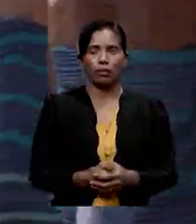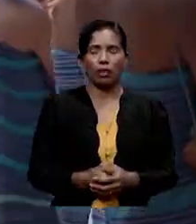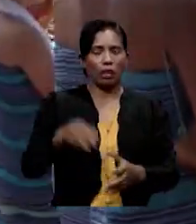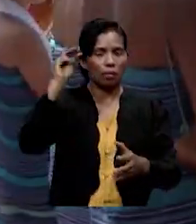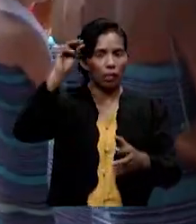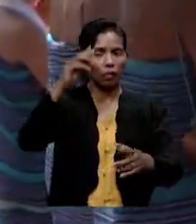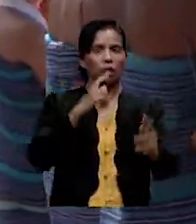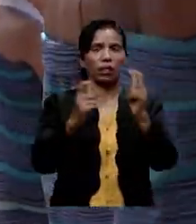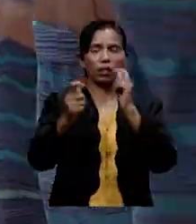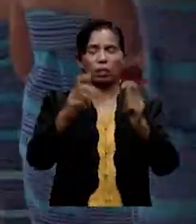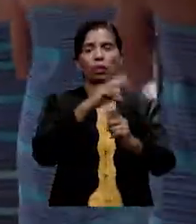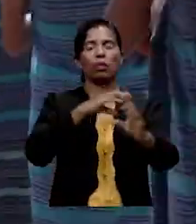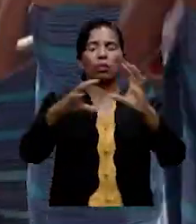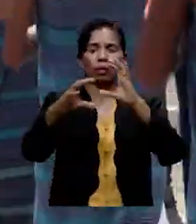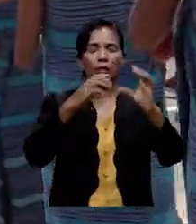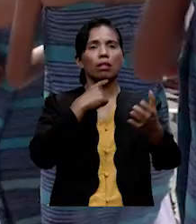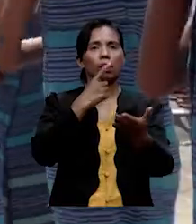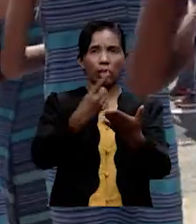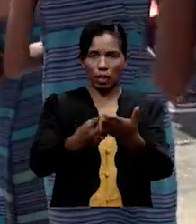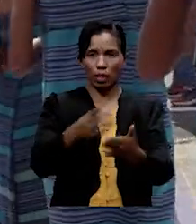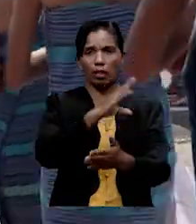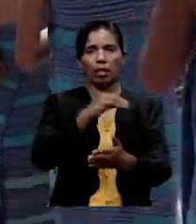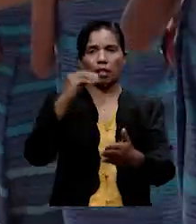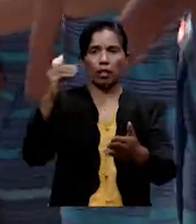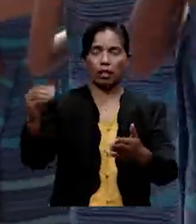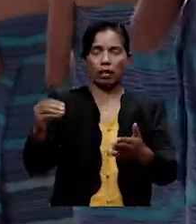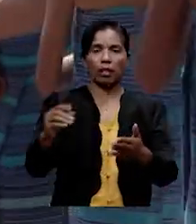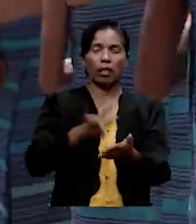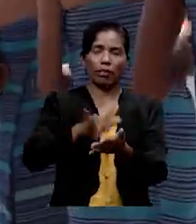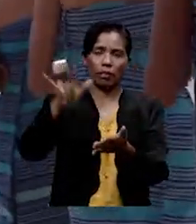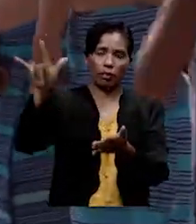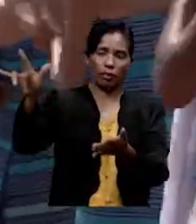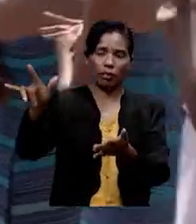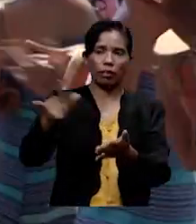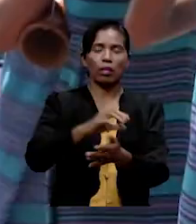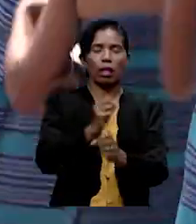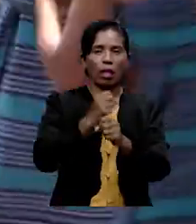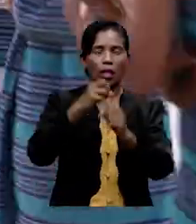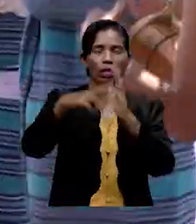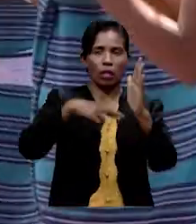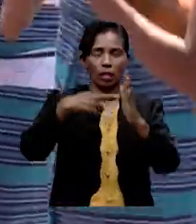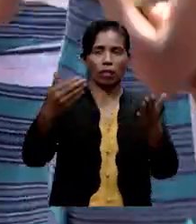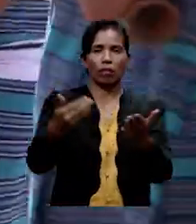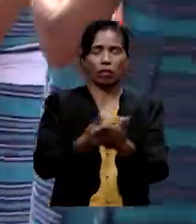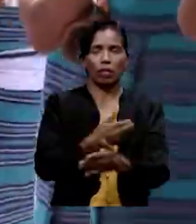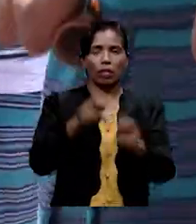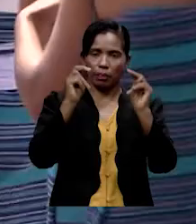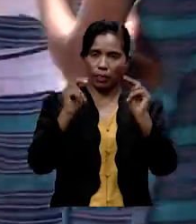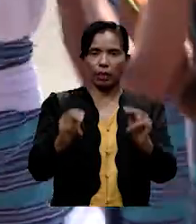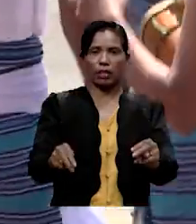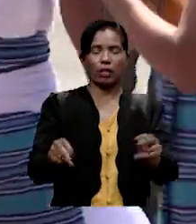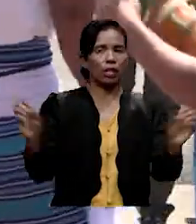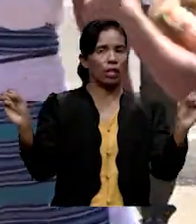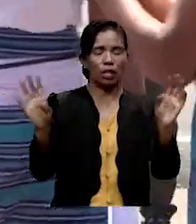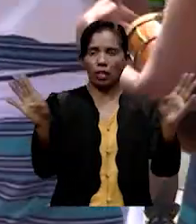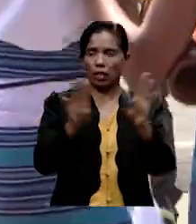de Transporte e Comunicação Ateten, Autoridade de Aviação Civil, regula a frequência FON no IHA necessidade la